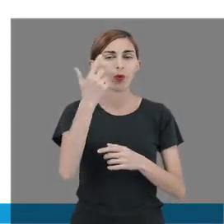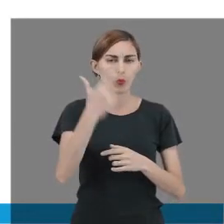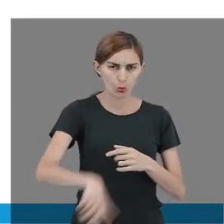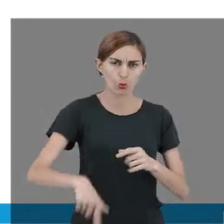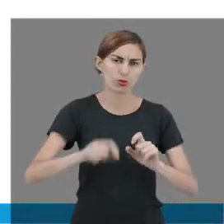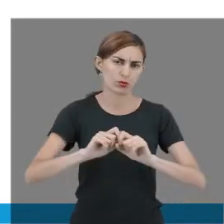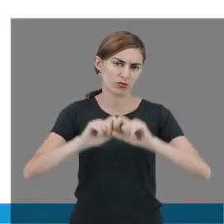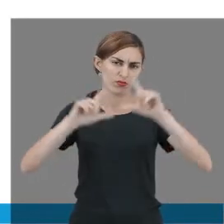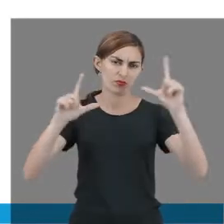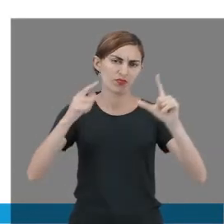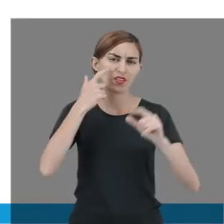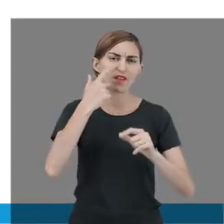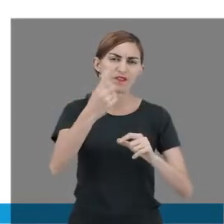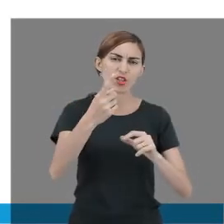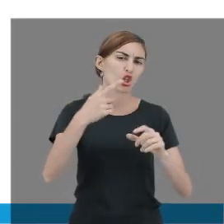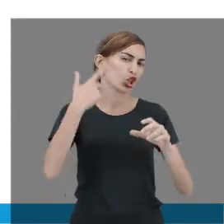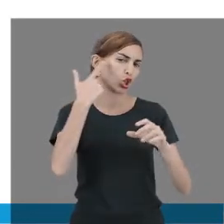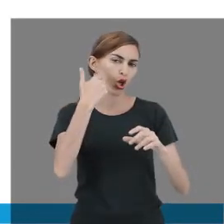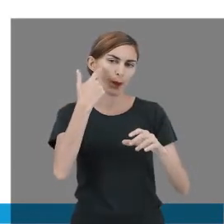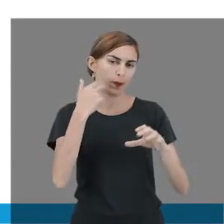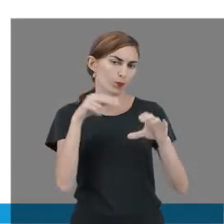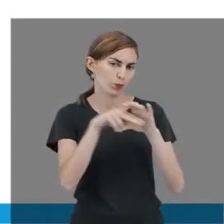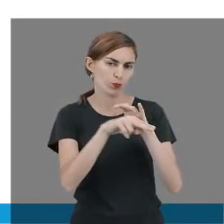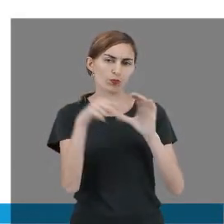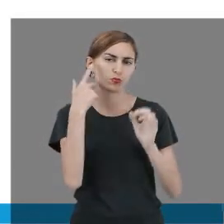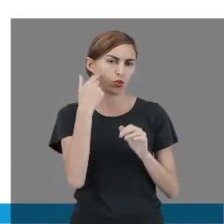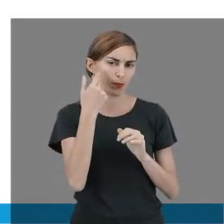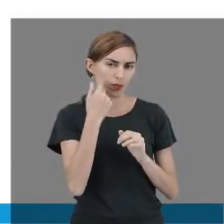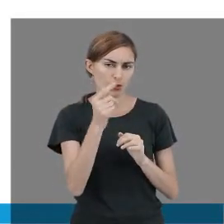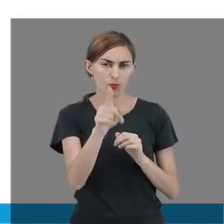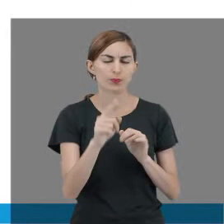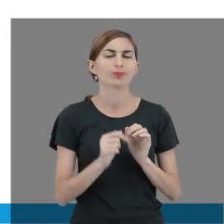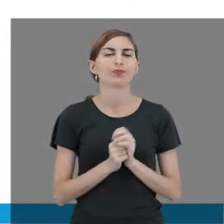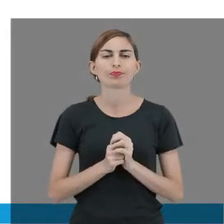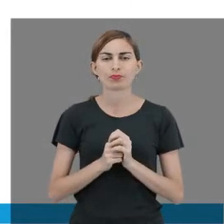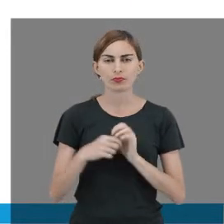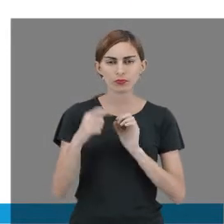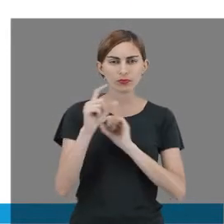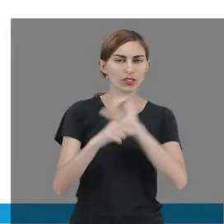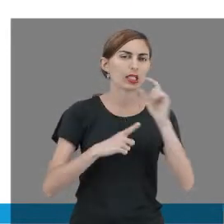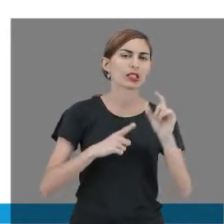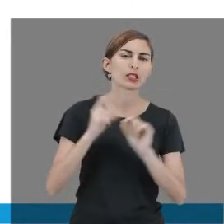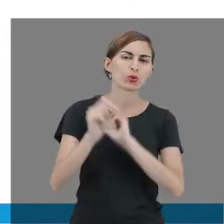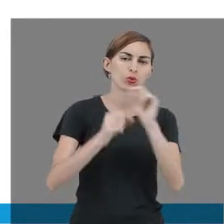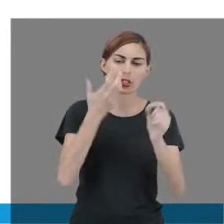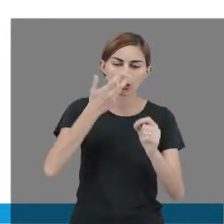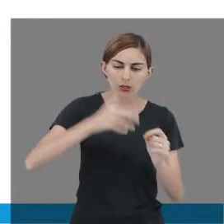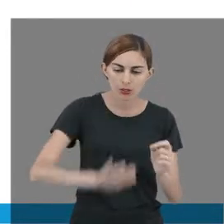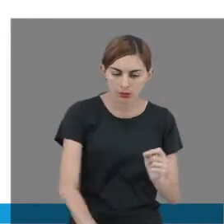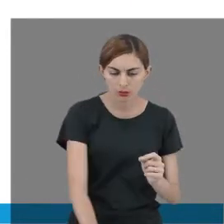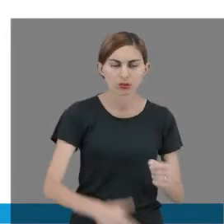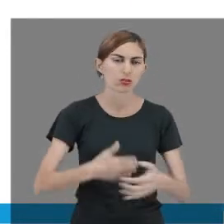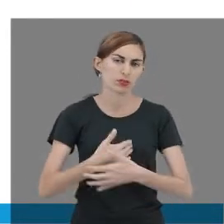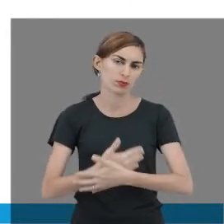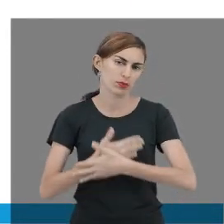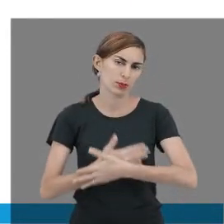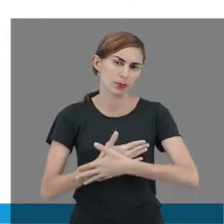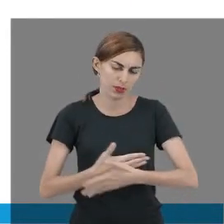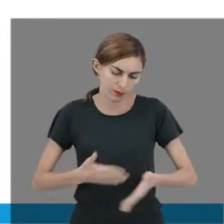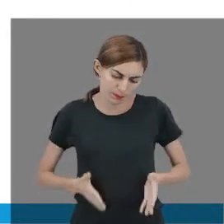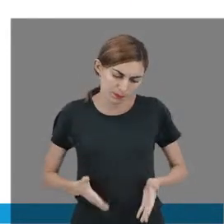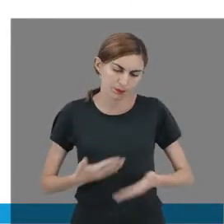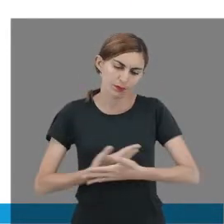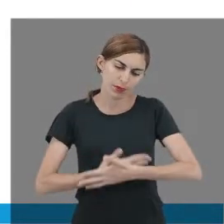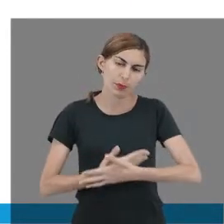pode ver aqui, isso aqui é uma ressonância normal. Na ressonância normal, a gente tem a criança pequenininha, que é um bebê recém-nascido, e aqui